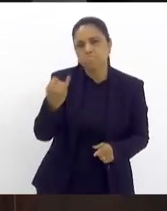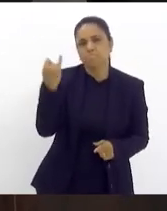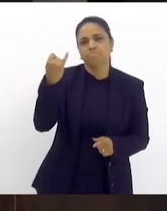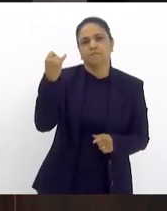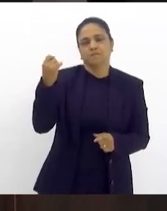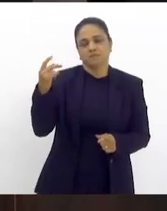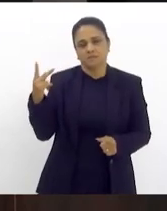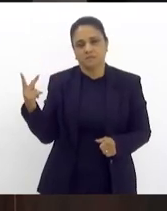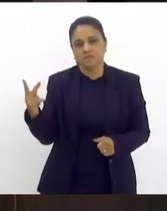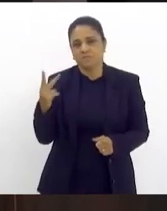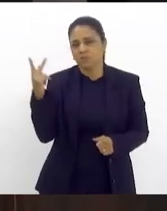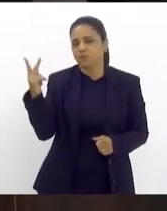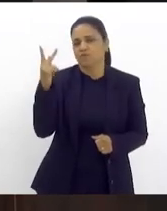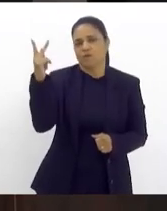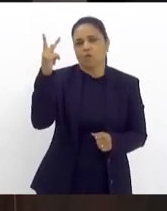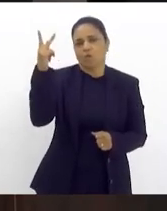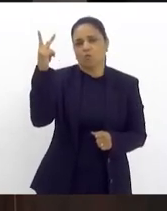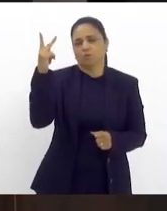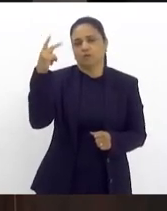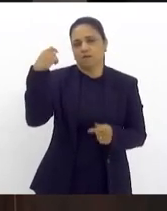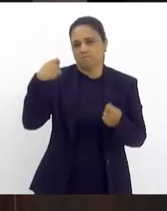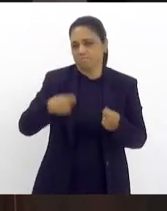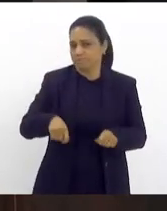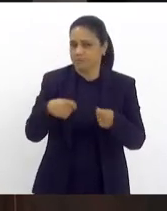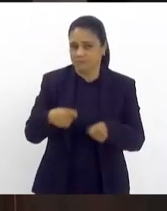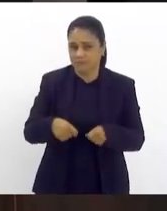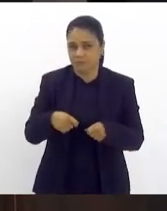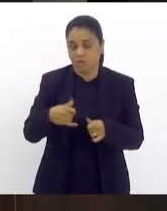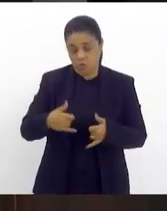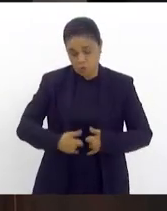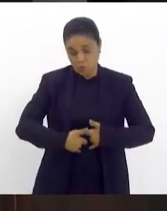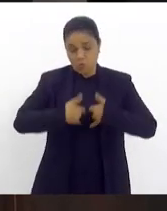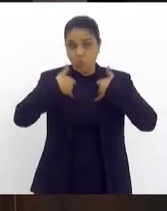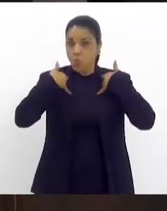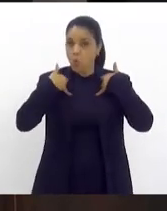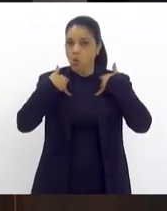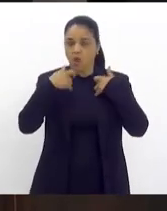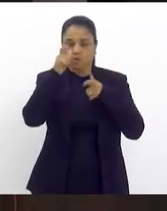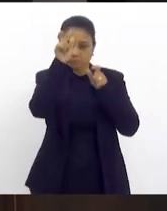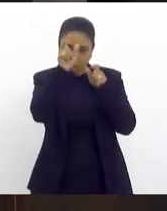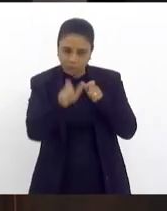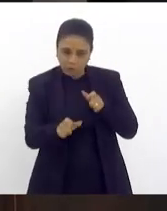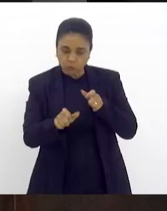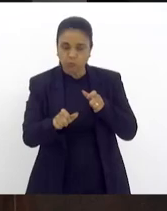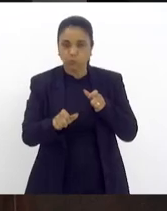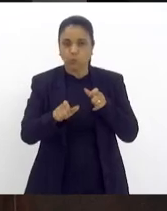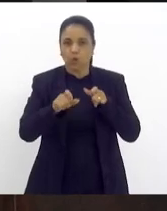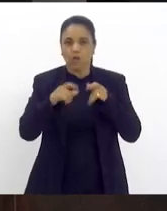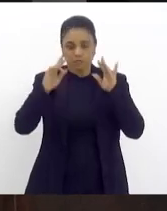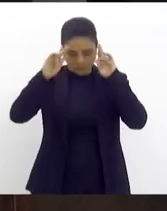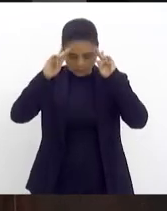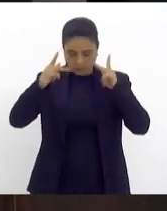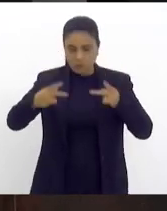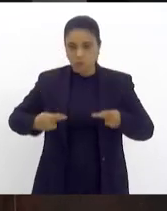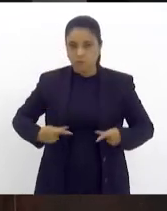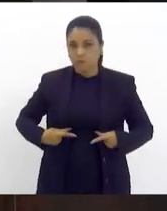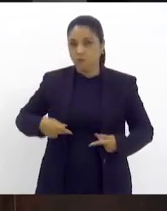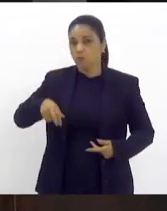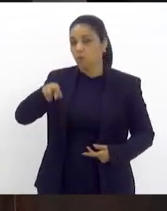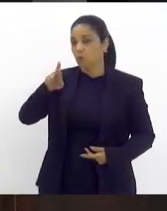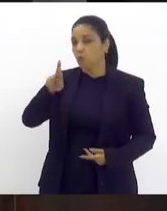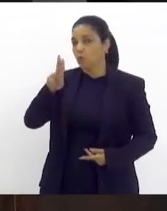e nos orgulhar da pessoa, o ser humano Rubão, com espírito público que tem, que